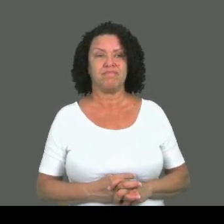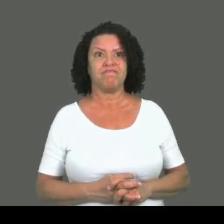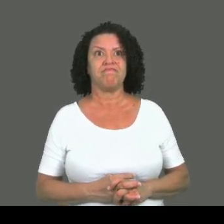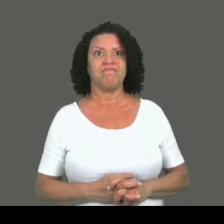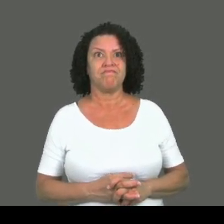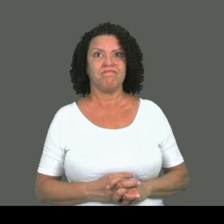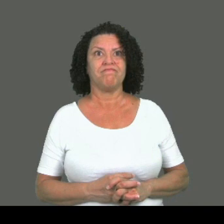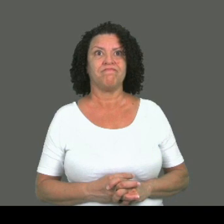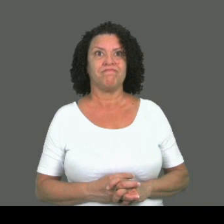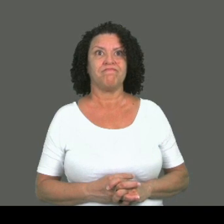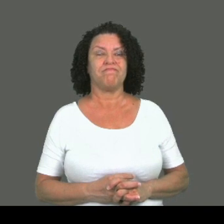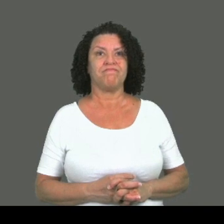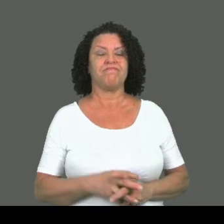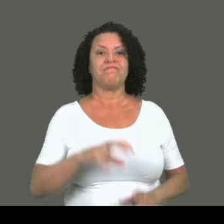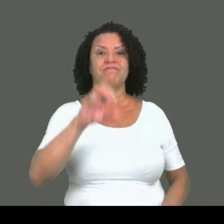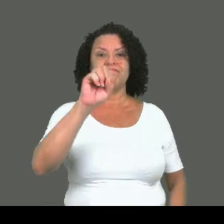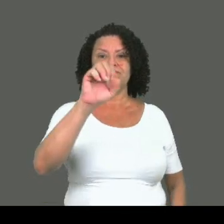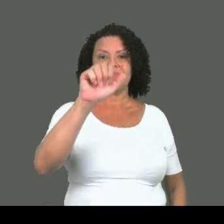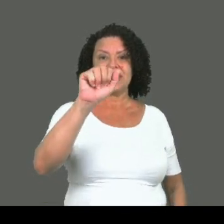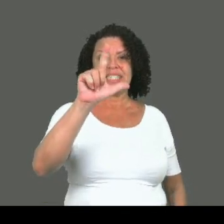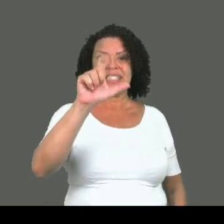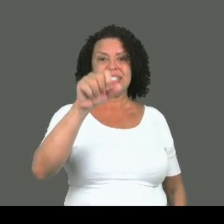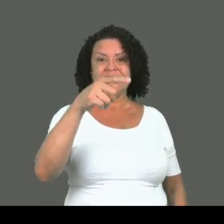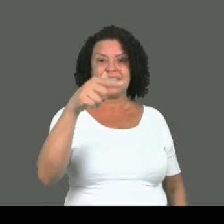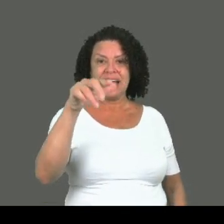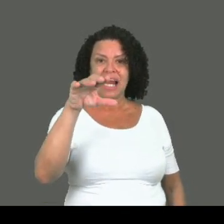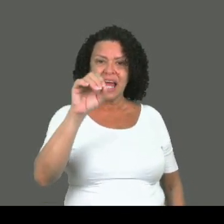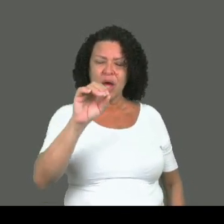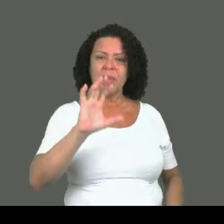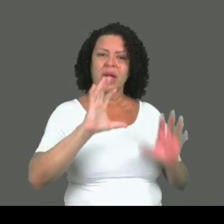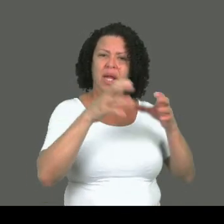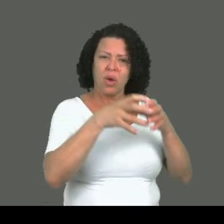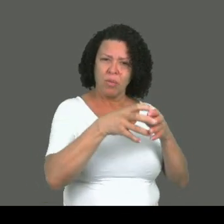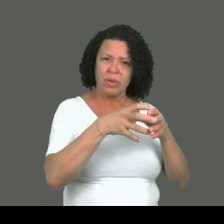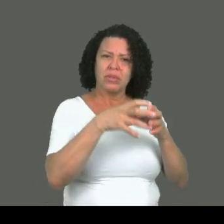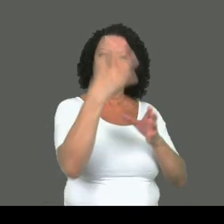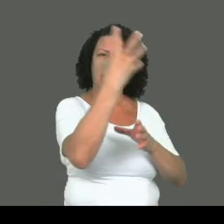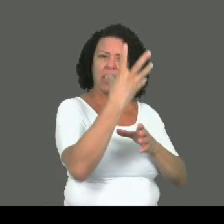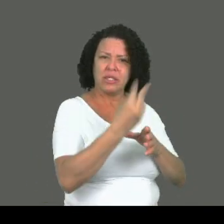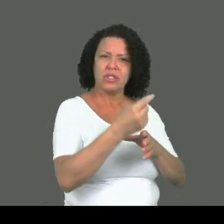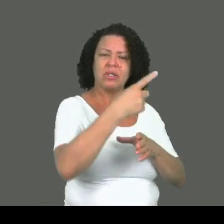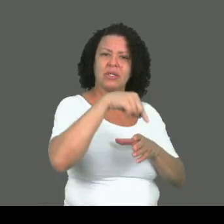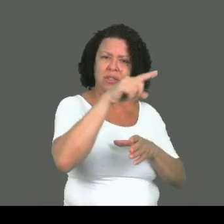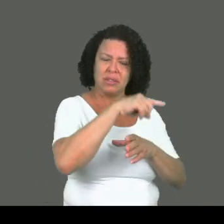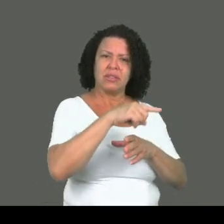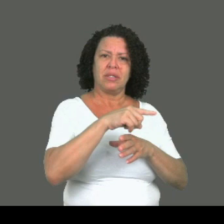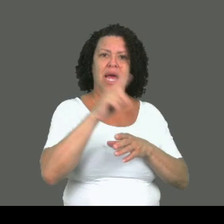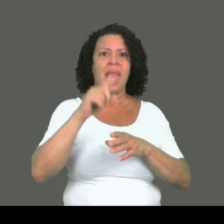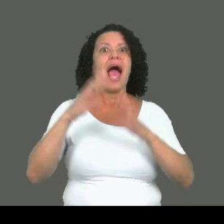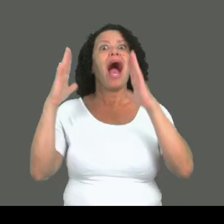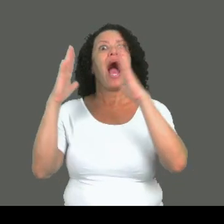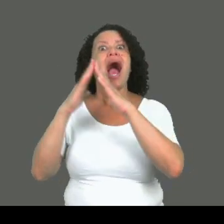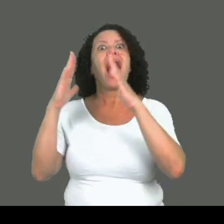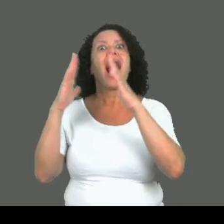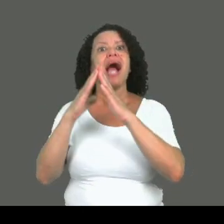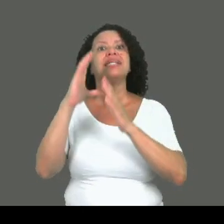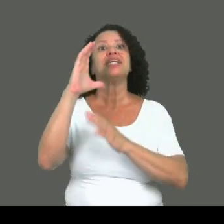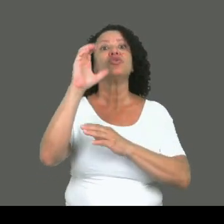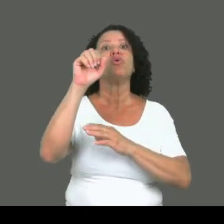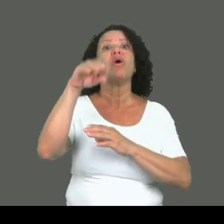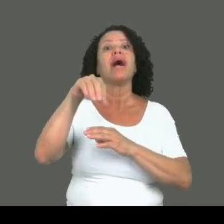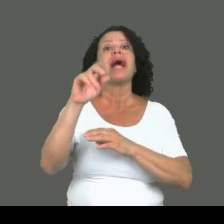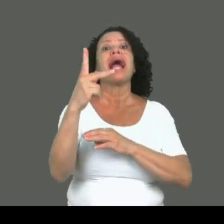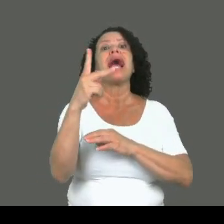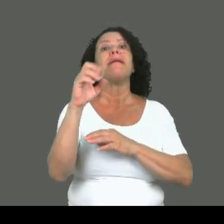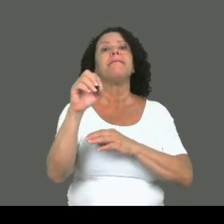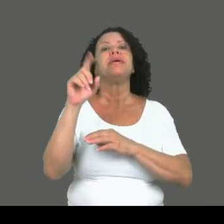Isabel Salomão, em uma reunião pública na comunidade espírita chamada A Casa do Caminho, que fica localizada em Juiz